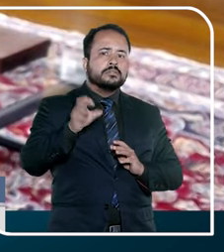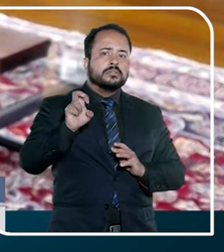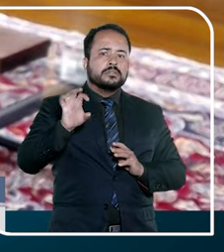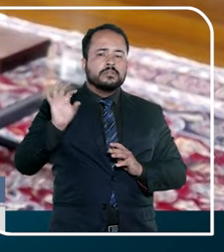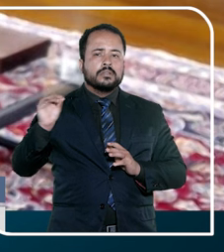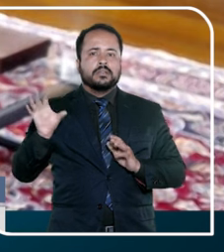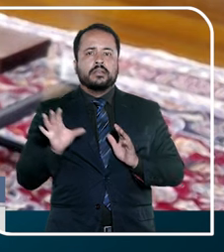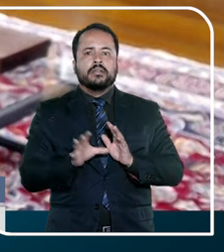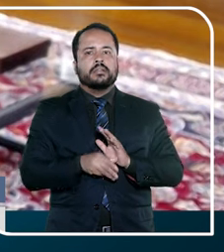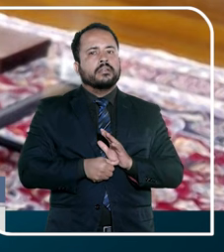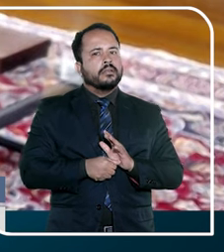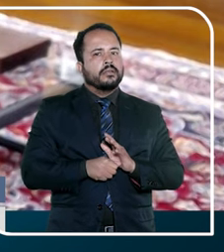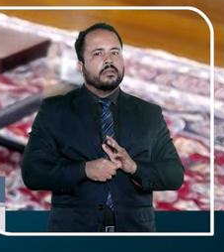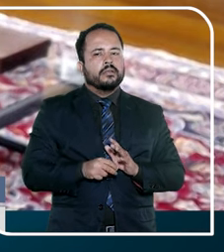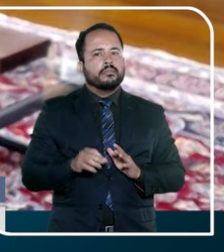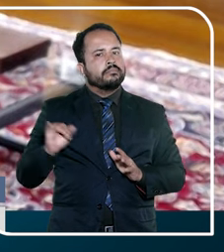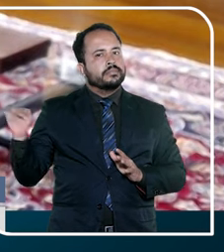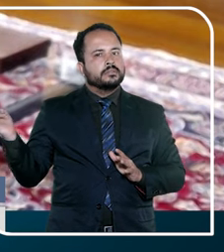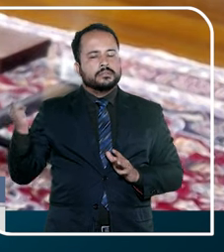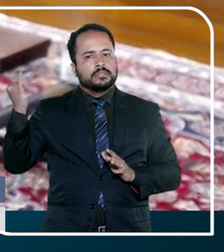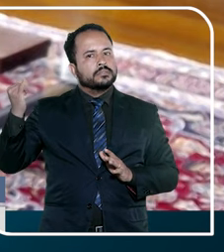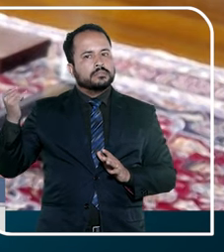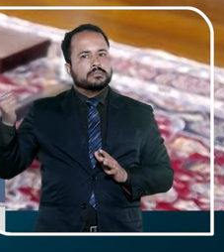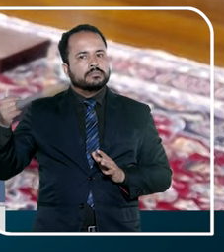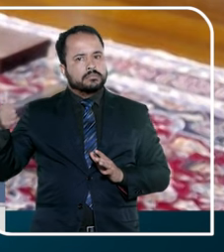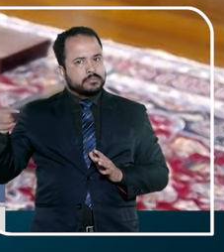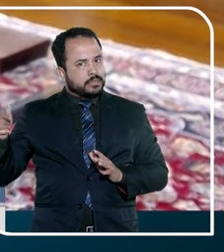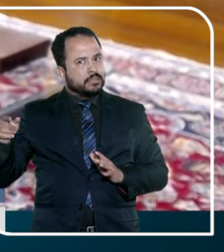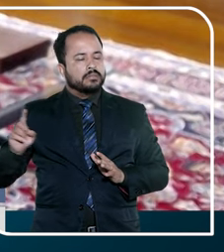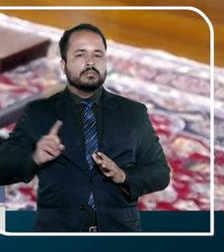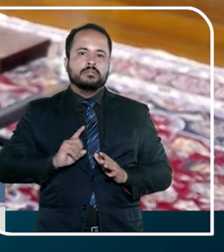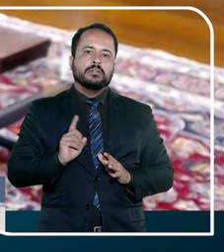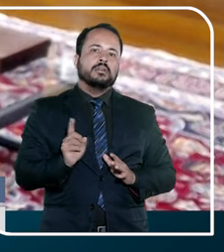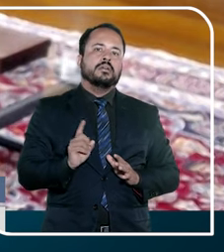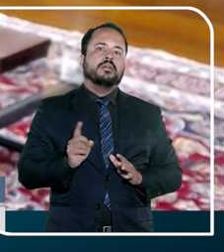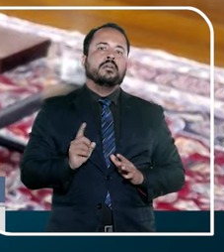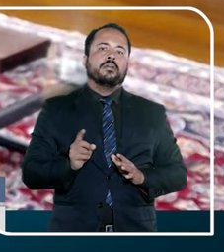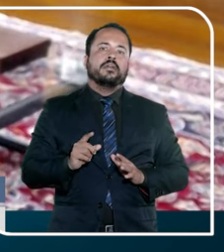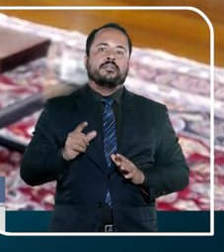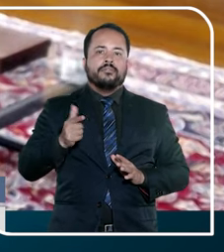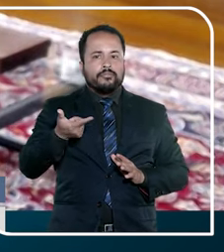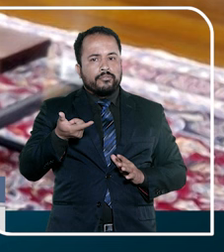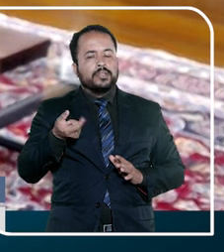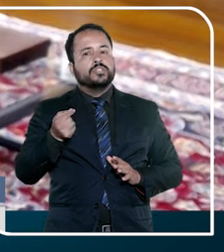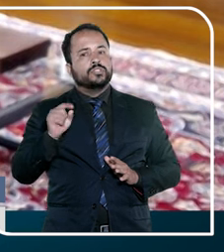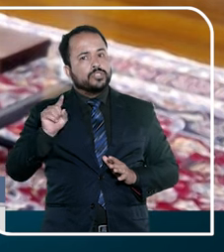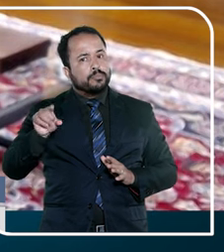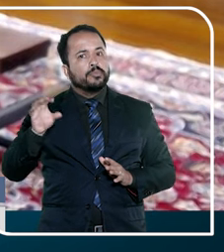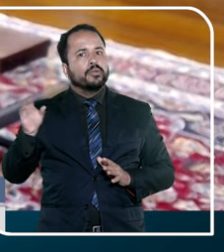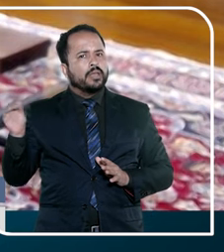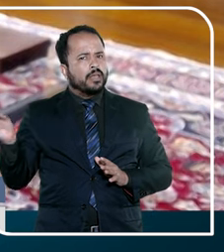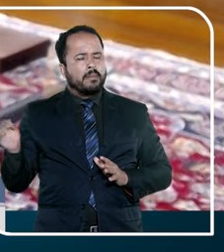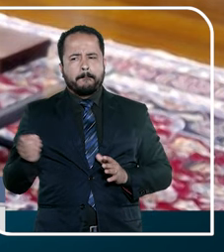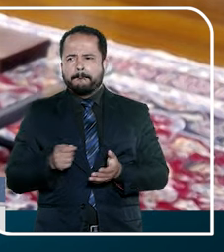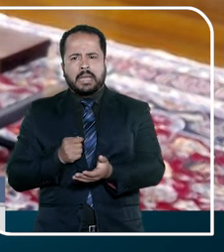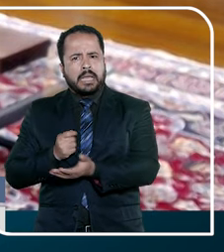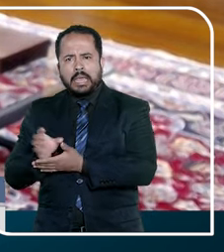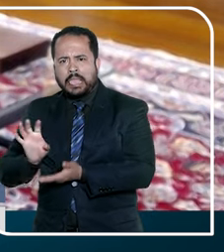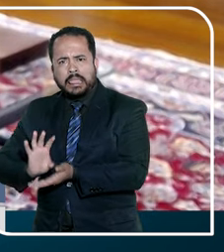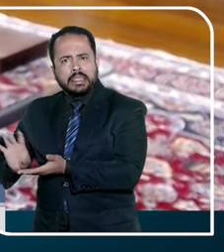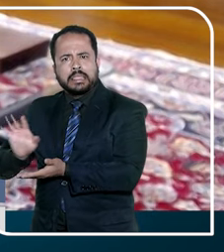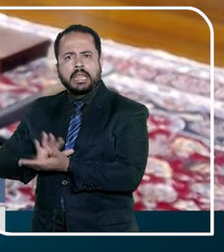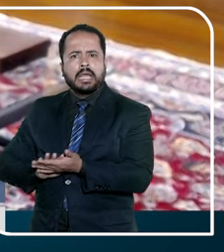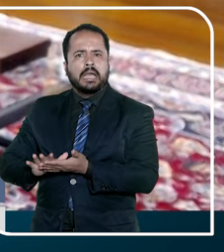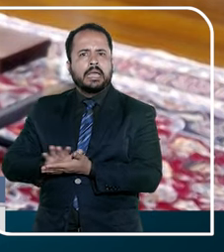será considerado insignificante mas se ele só negar até r$ 2000 a jurisprudência acaba eh eh